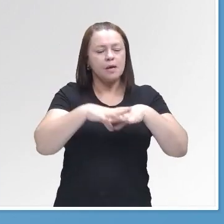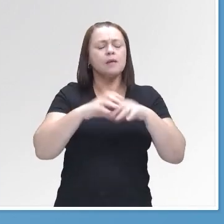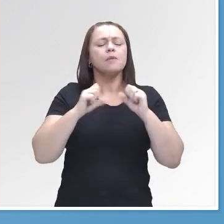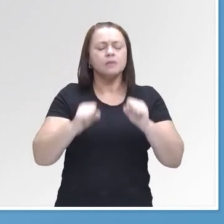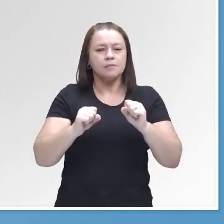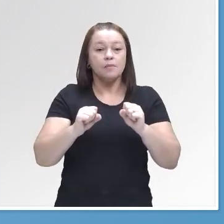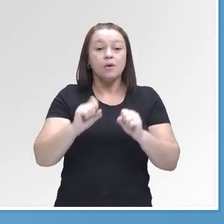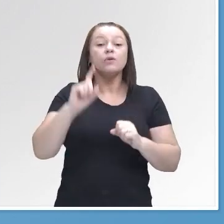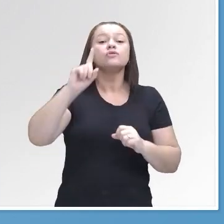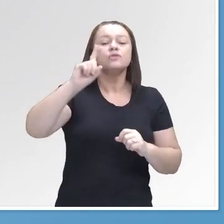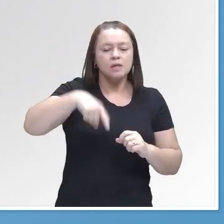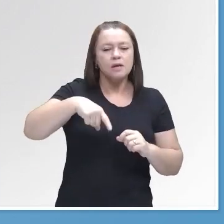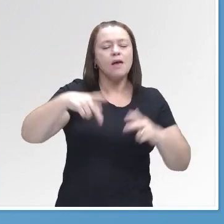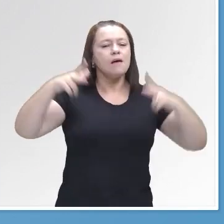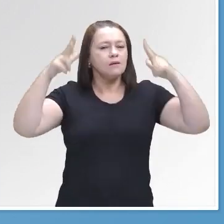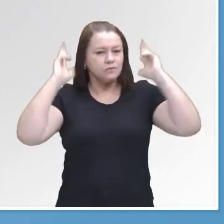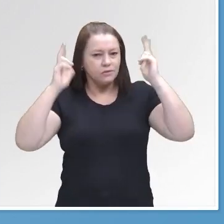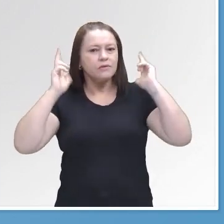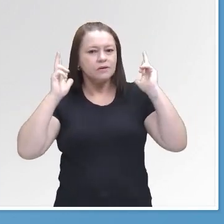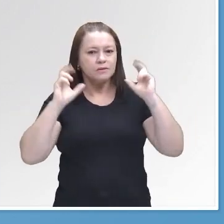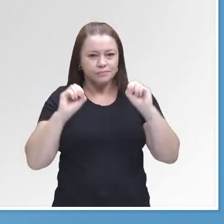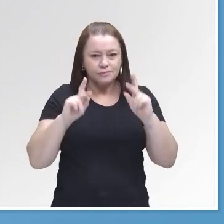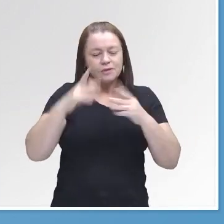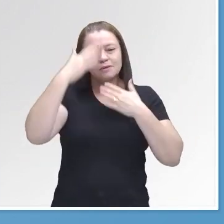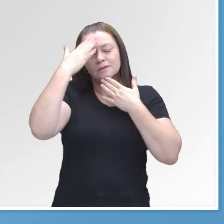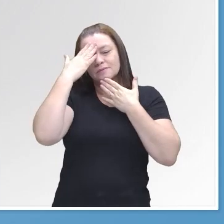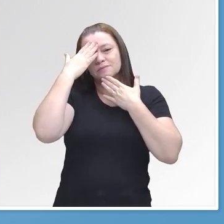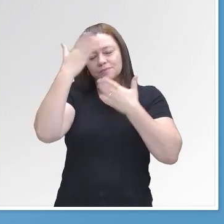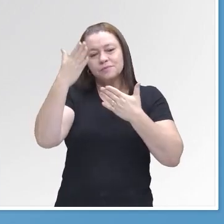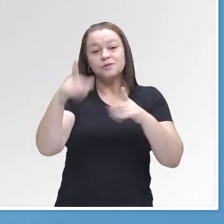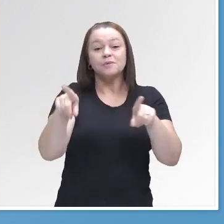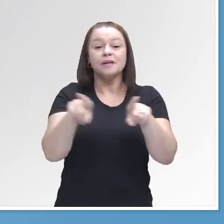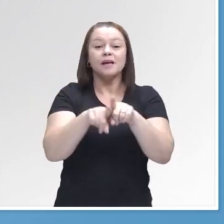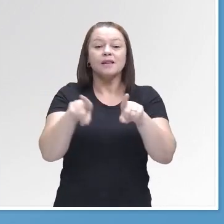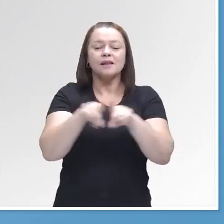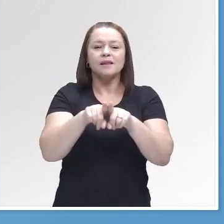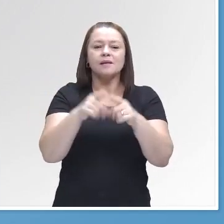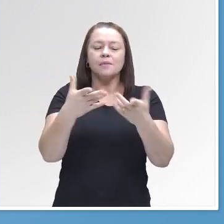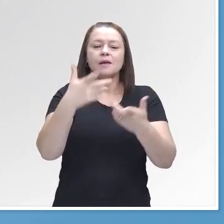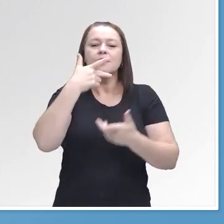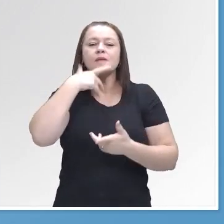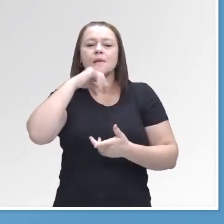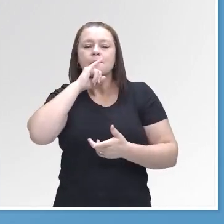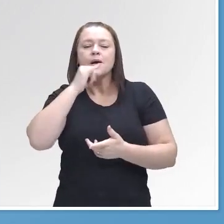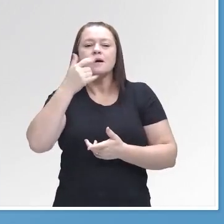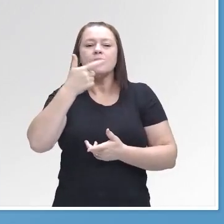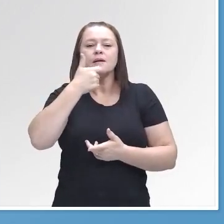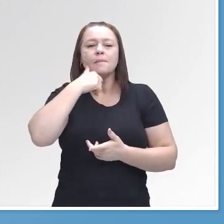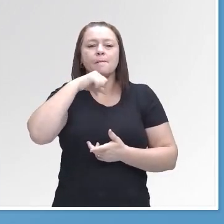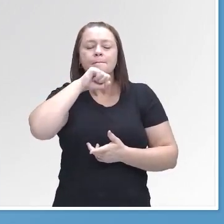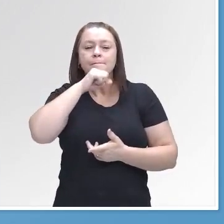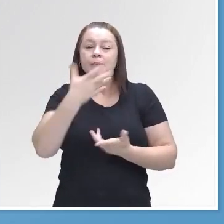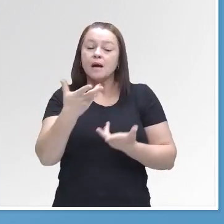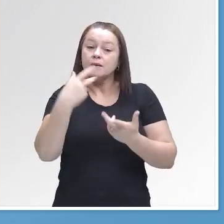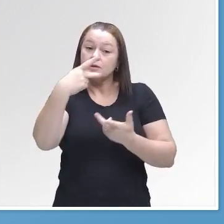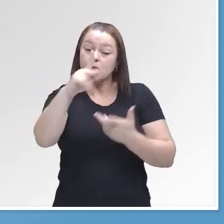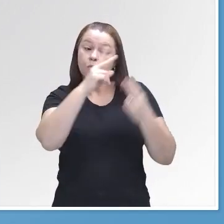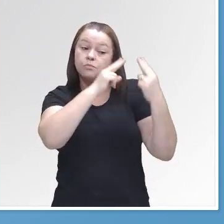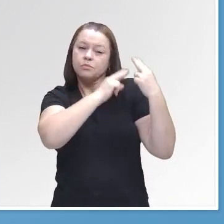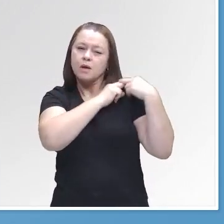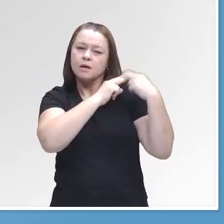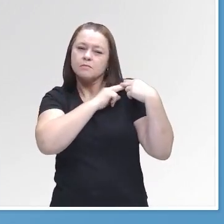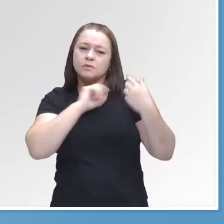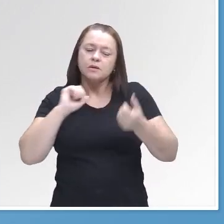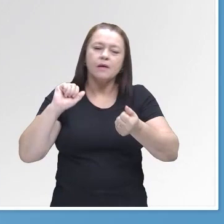ser e é divertida. Um muito obrigada também a seu pai, sua mãe, ao responsável que está aí